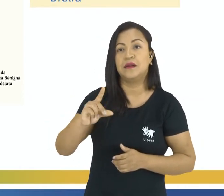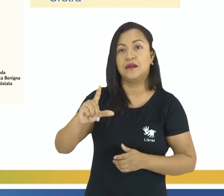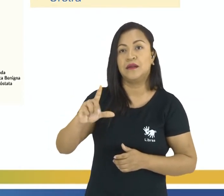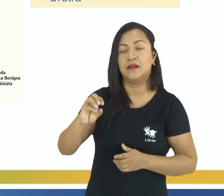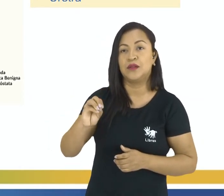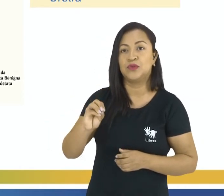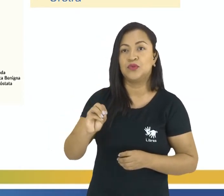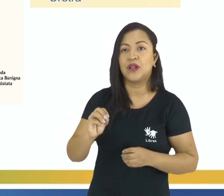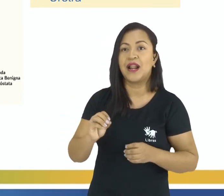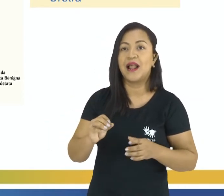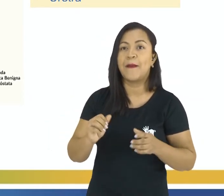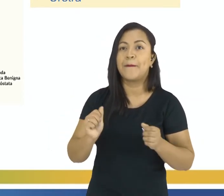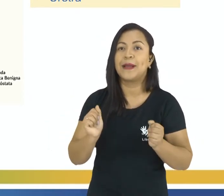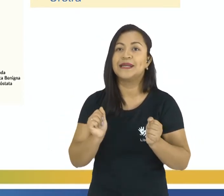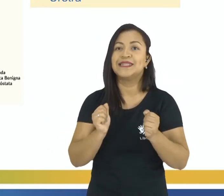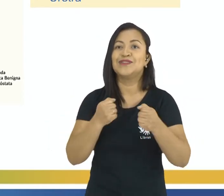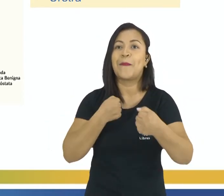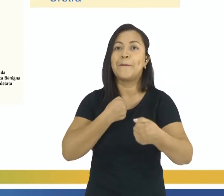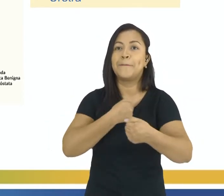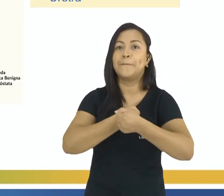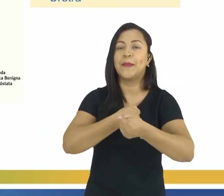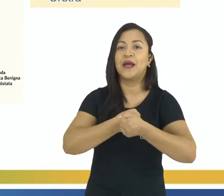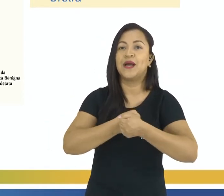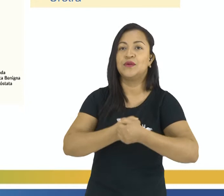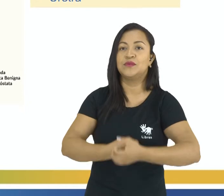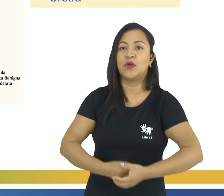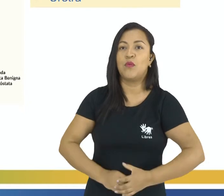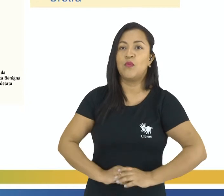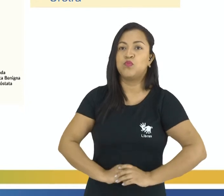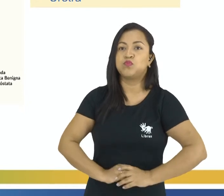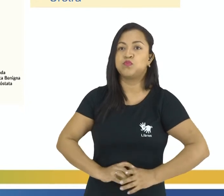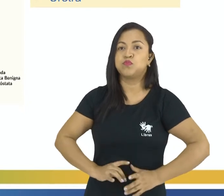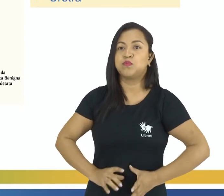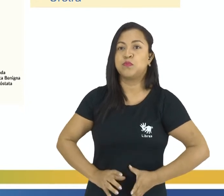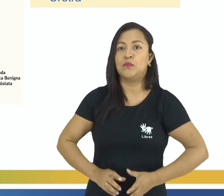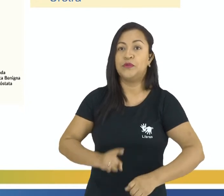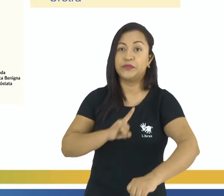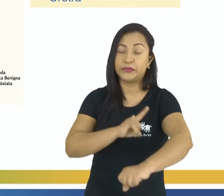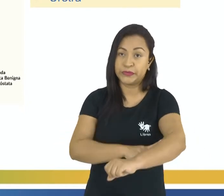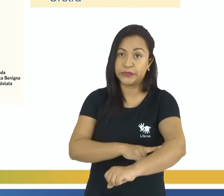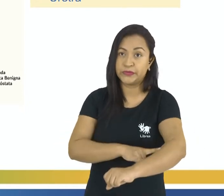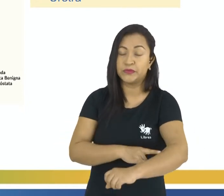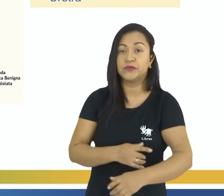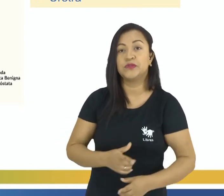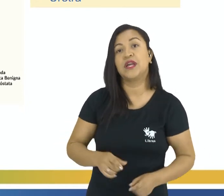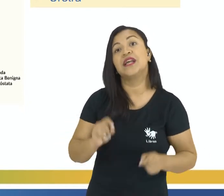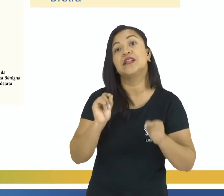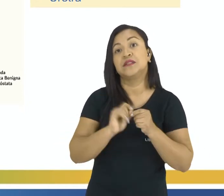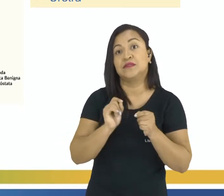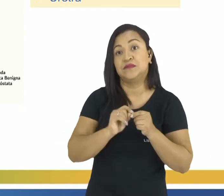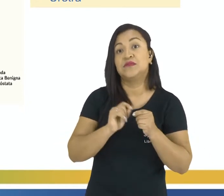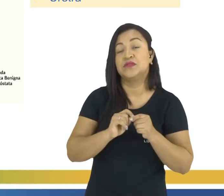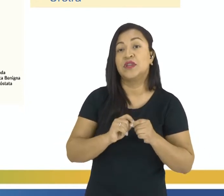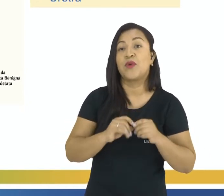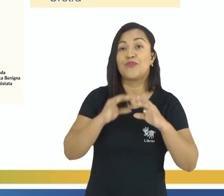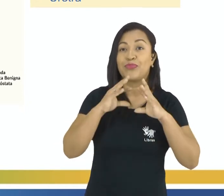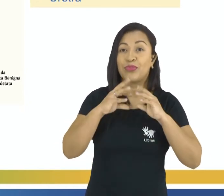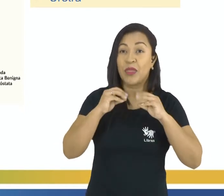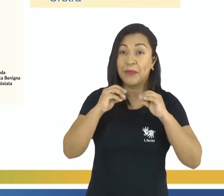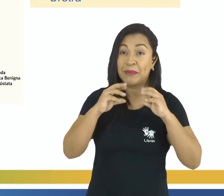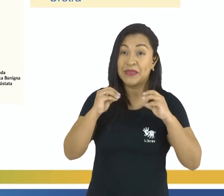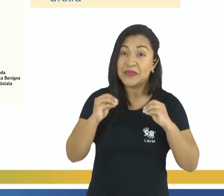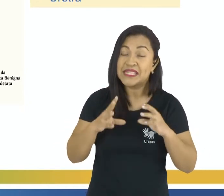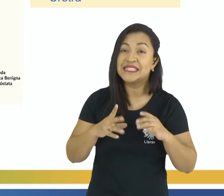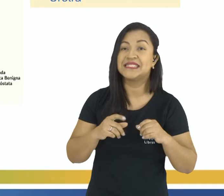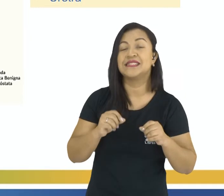da uretra e ela está relacionada também à produção de líquido, ela vai formar um líquido alcalino que vai fazer com que a uretra